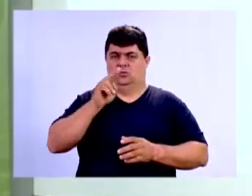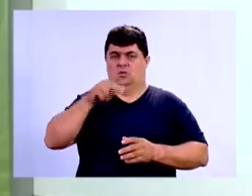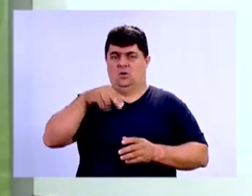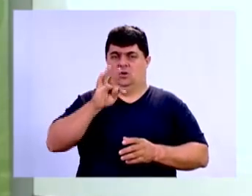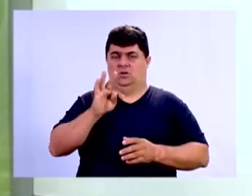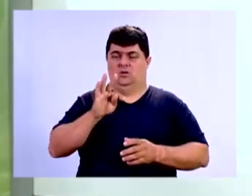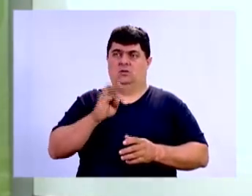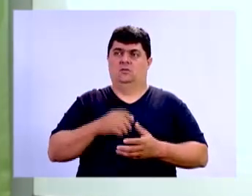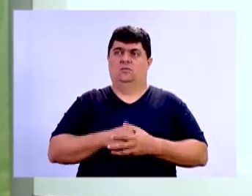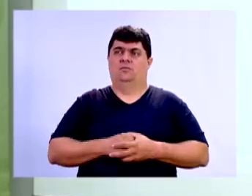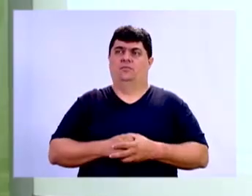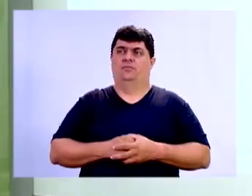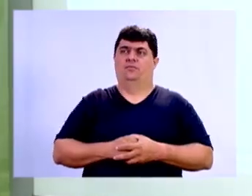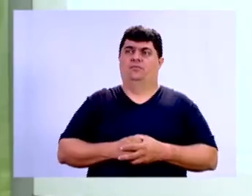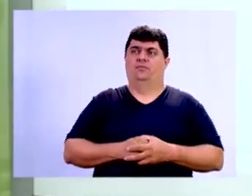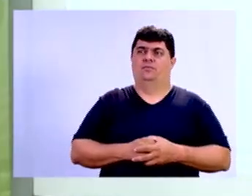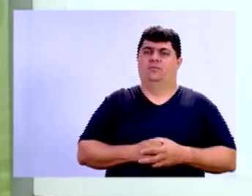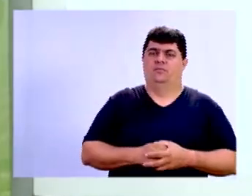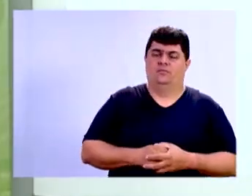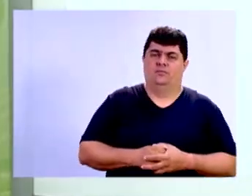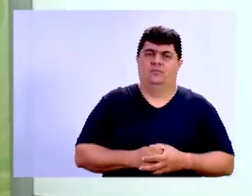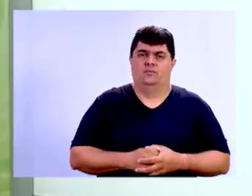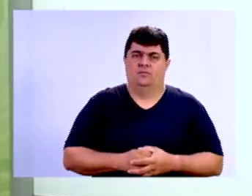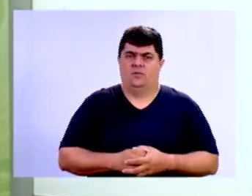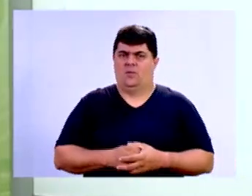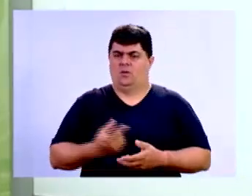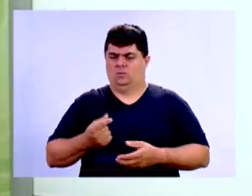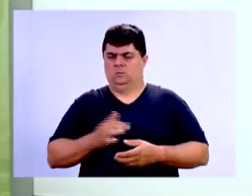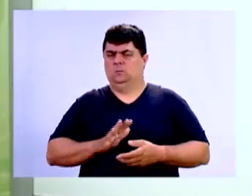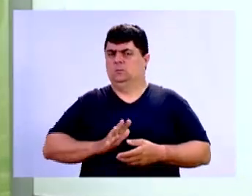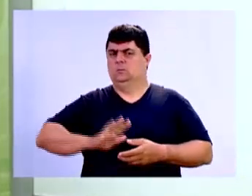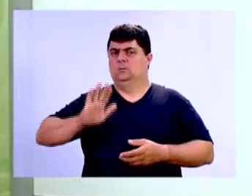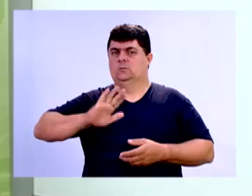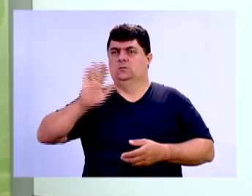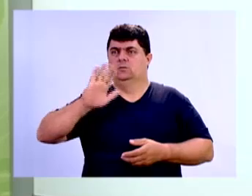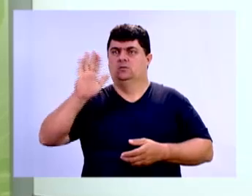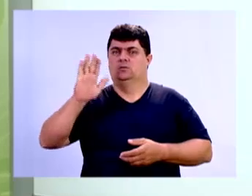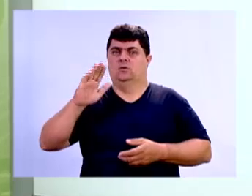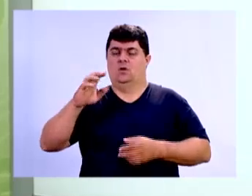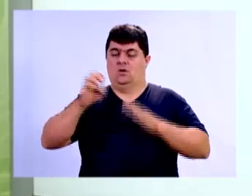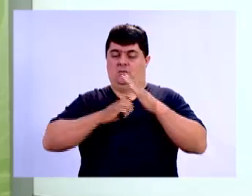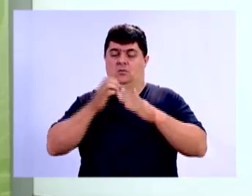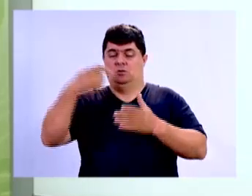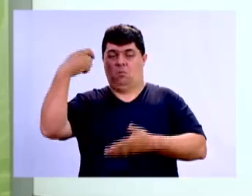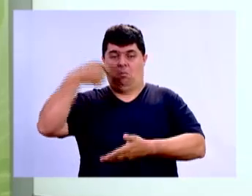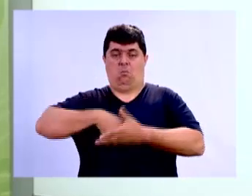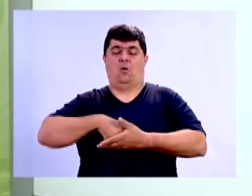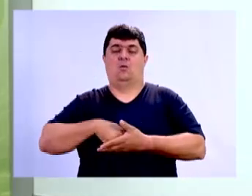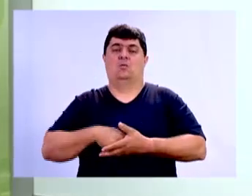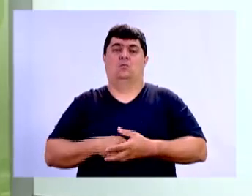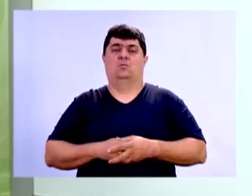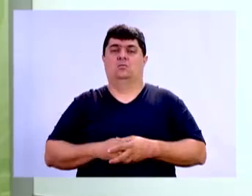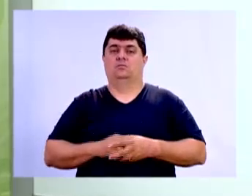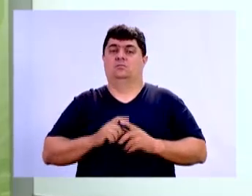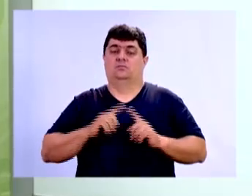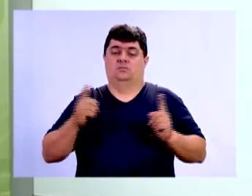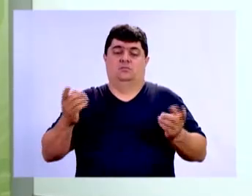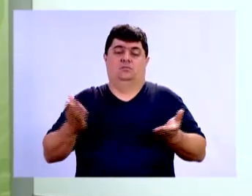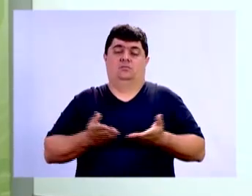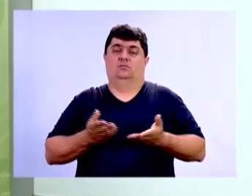Brasa, ficavam fazendo o jabá aqui. E era uma fortuna. Ainda bem que a empresa que eu trabalhava na época pagou para mim. Mas